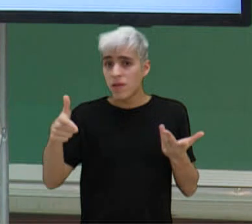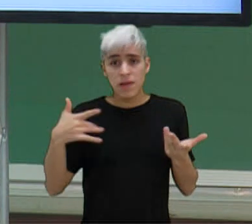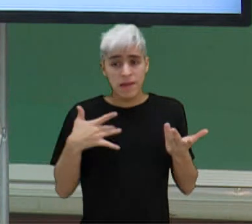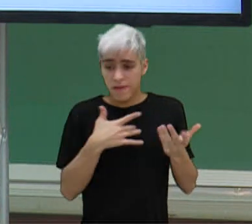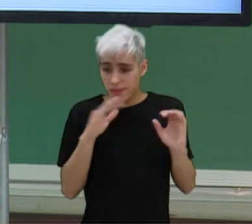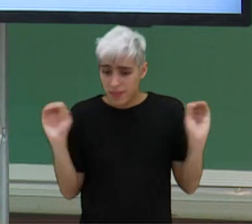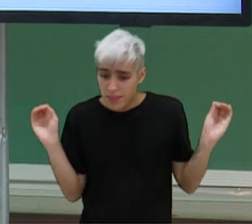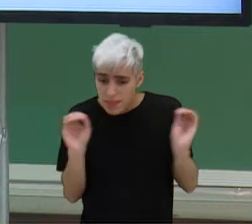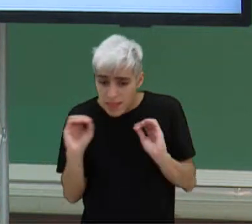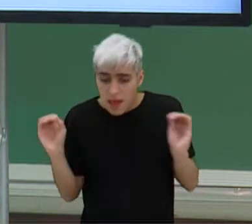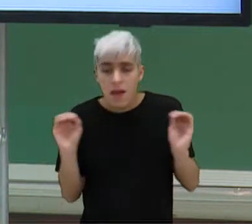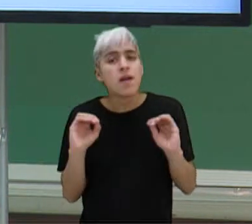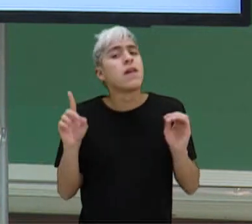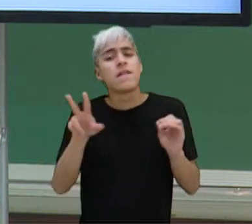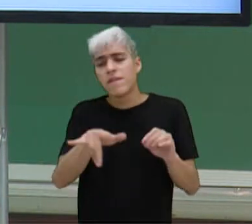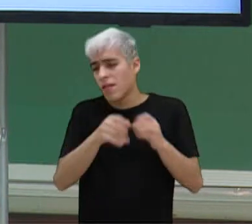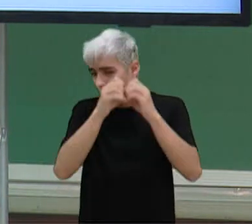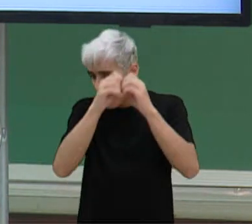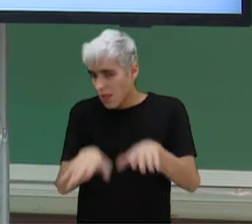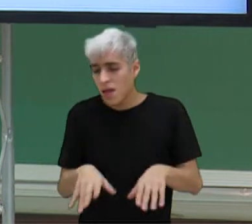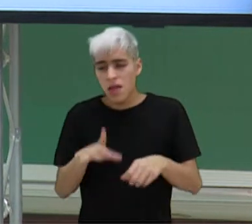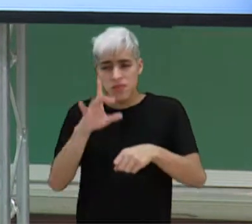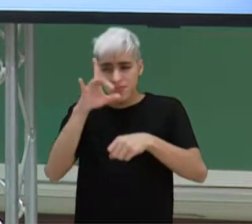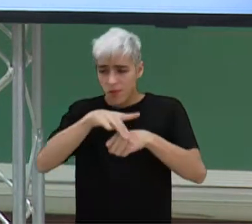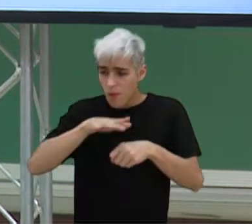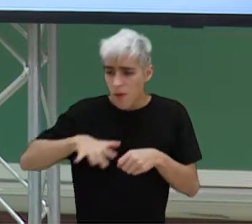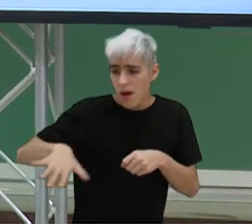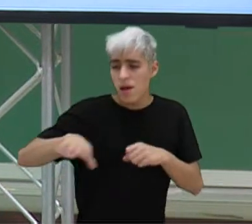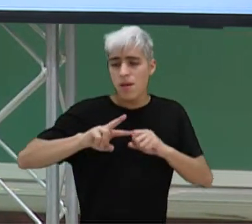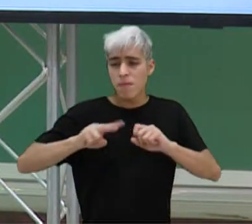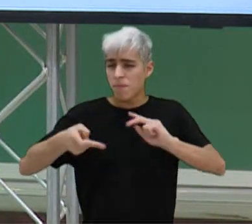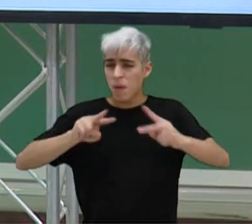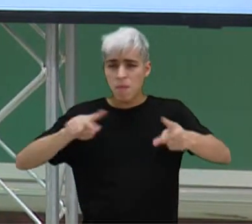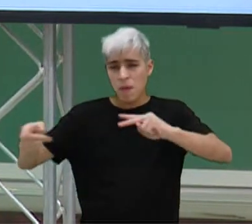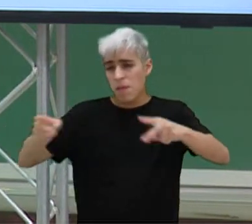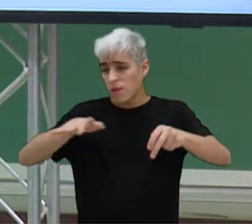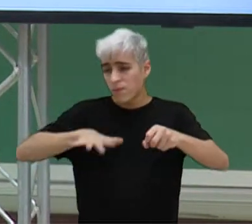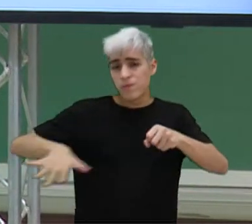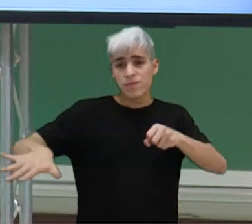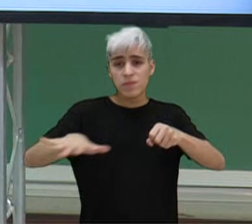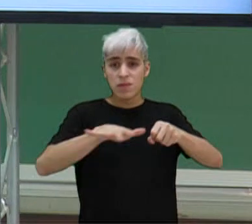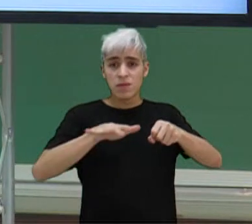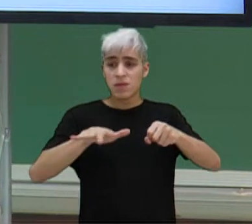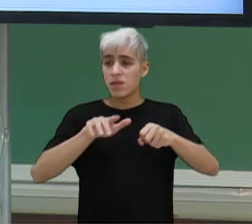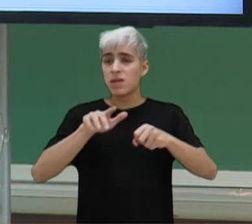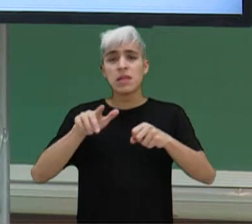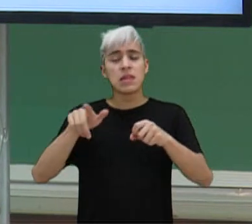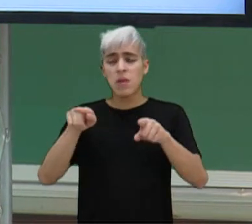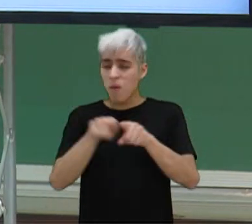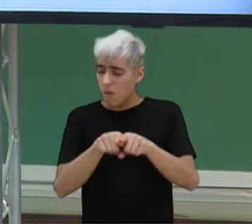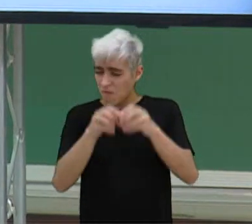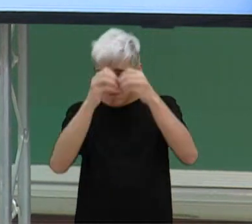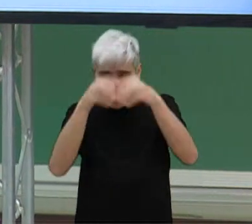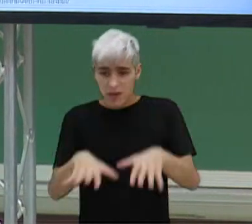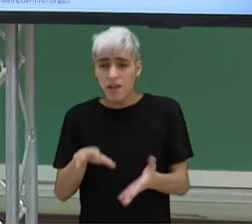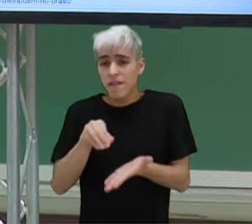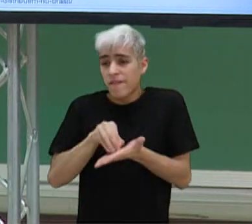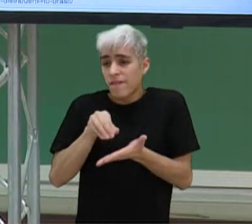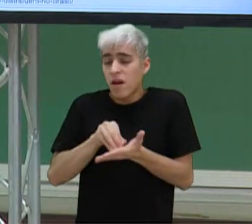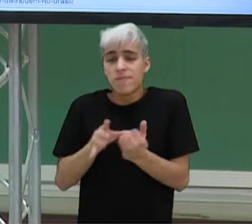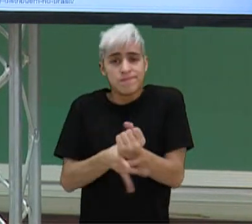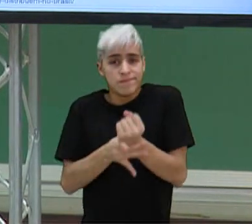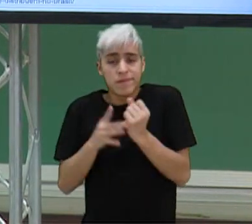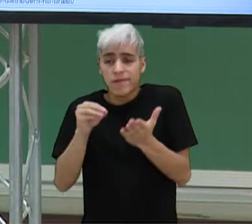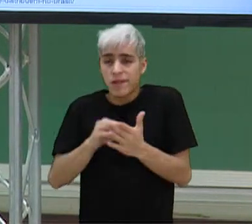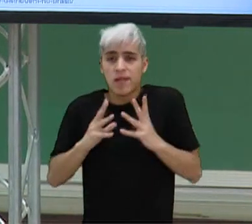vai acarretar várias doenças naquela população que vive neste ambiente insalubre, com falta de saneamento.